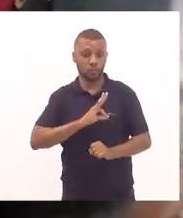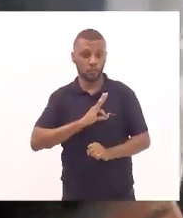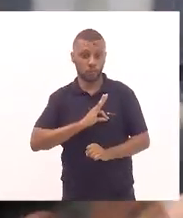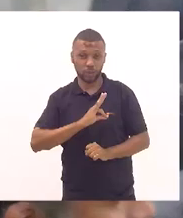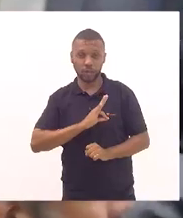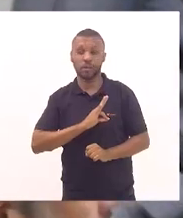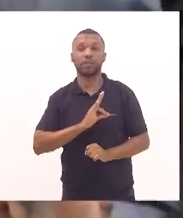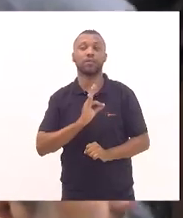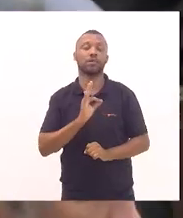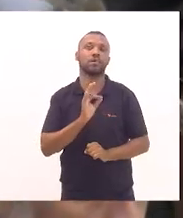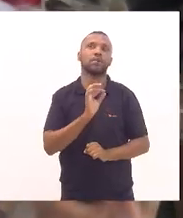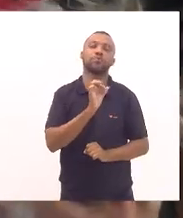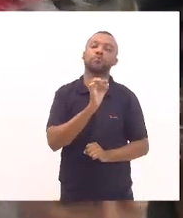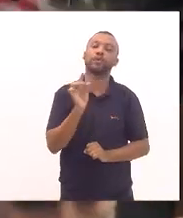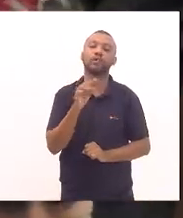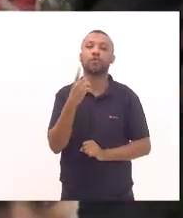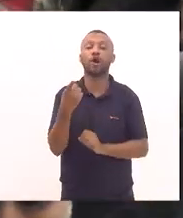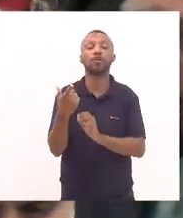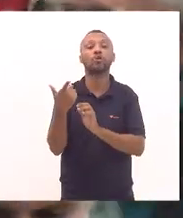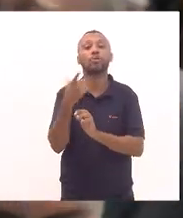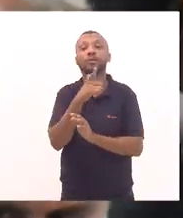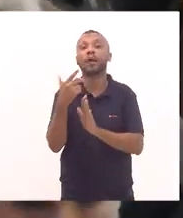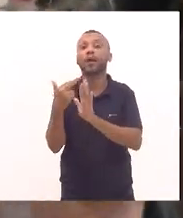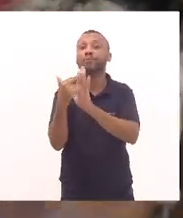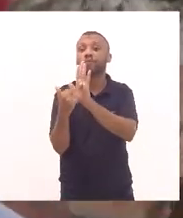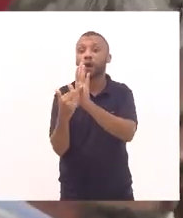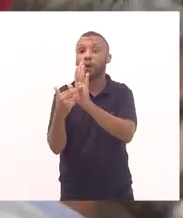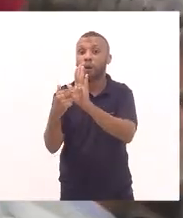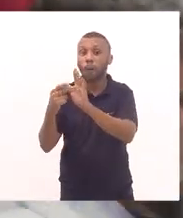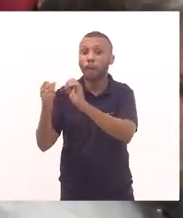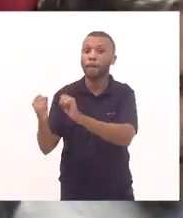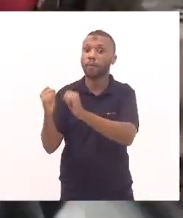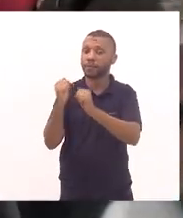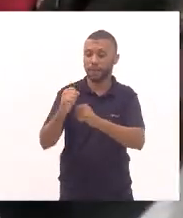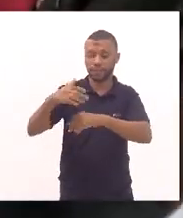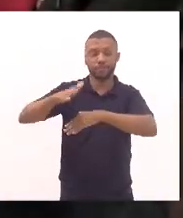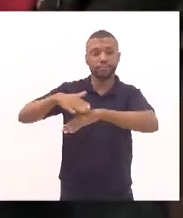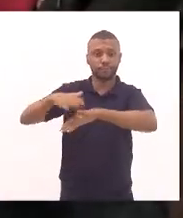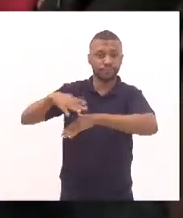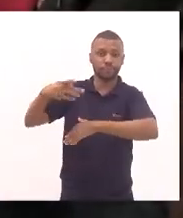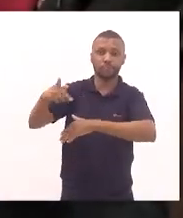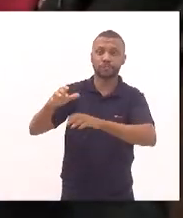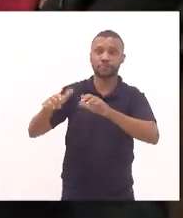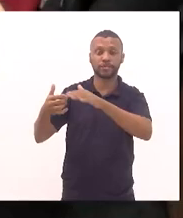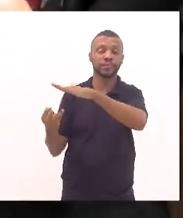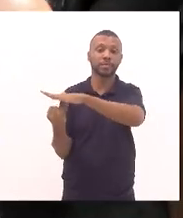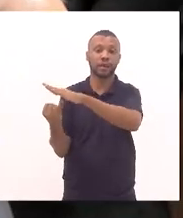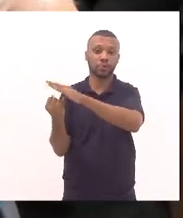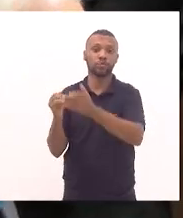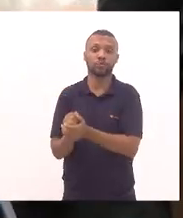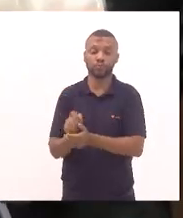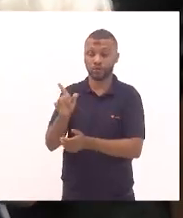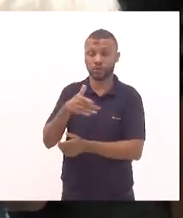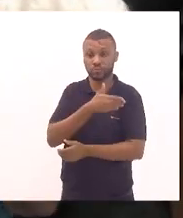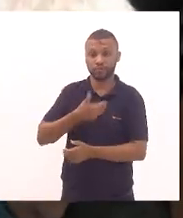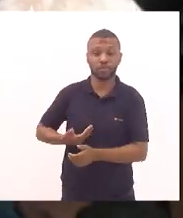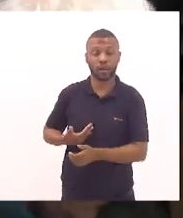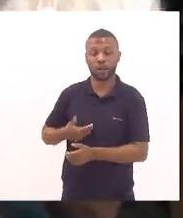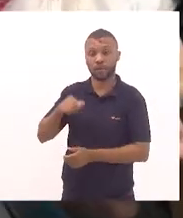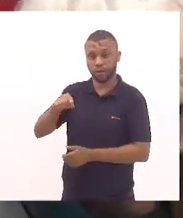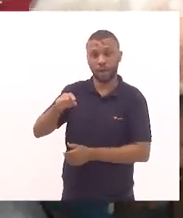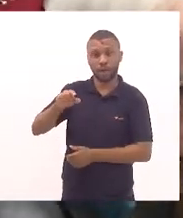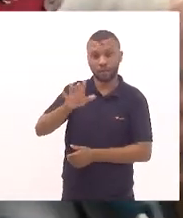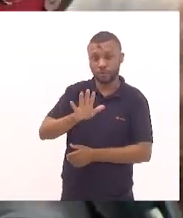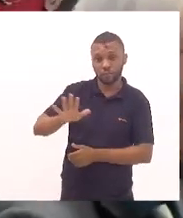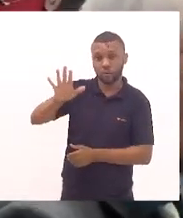invés de regulamentar o poder de polícia. Isso é quem detém o Estado, é o Estado,